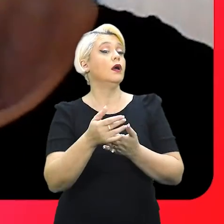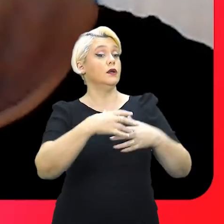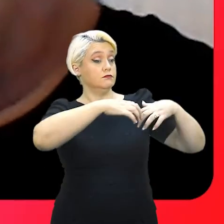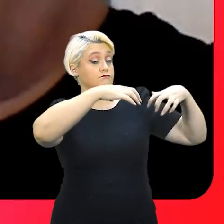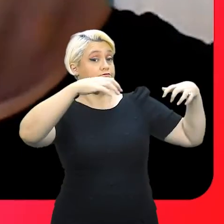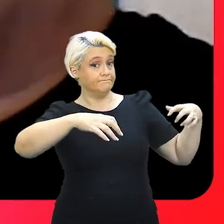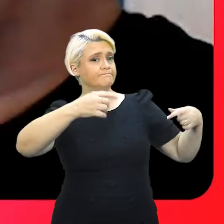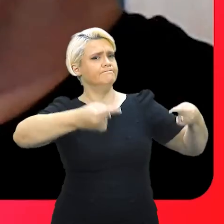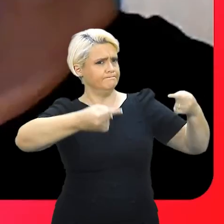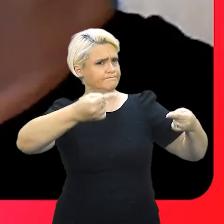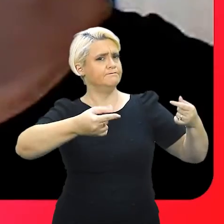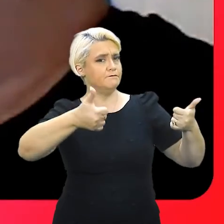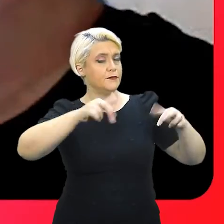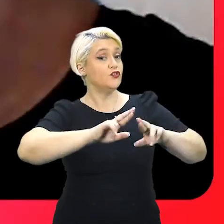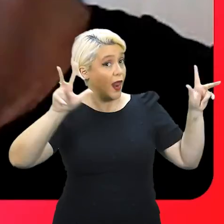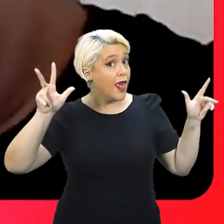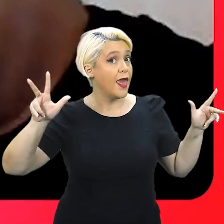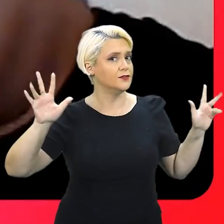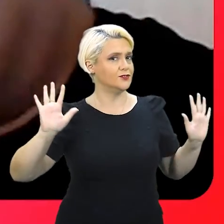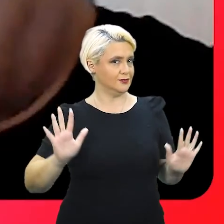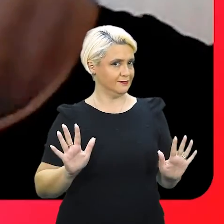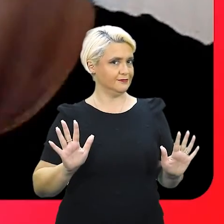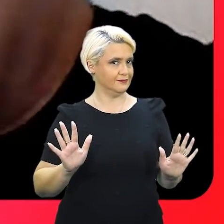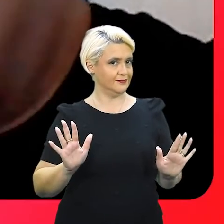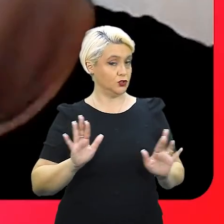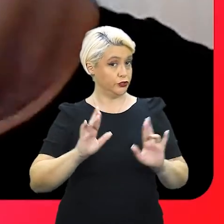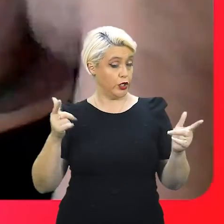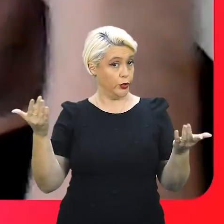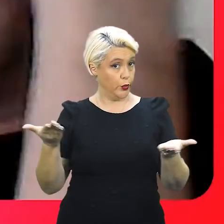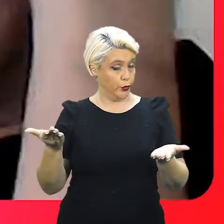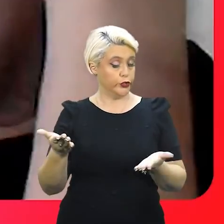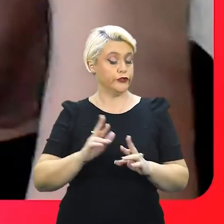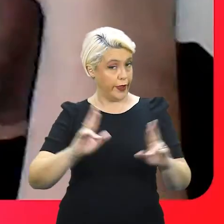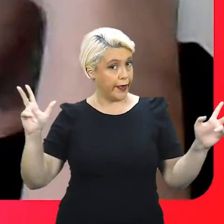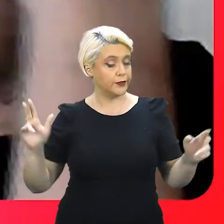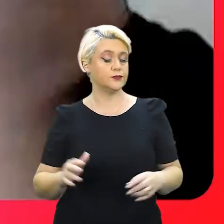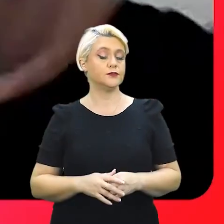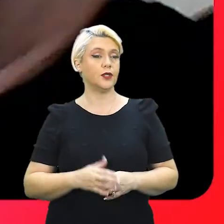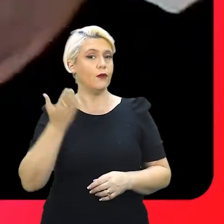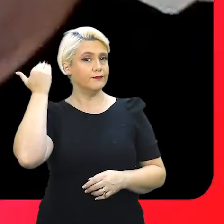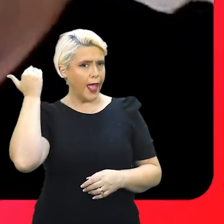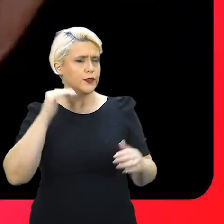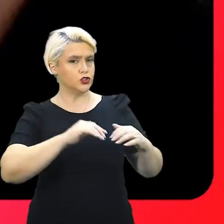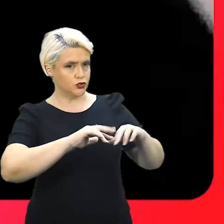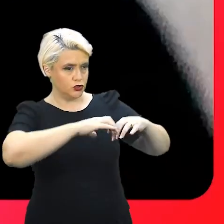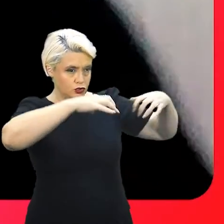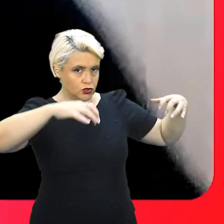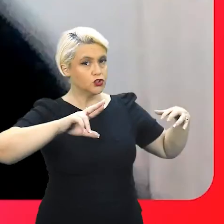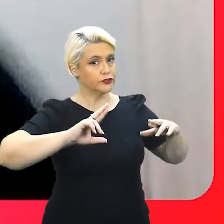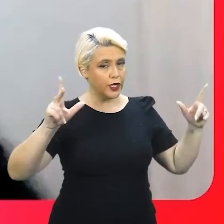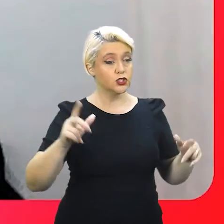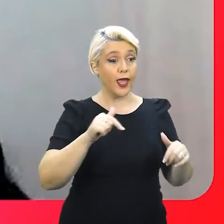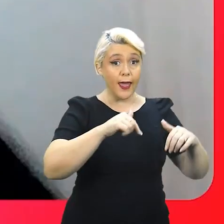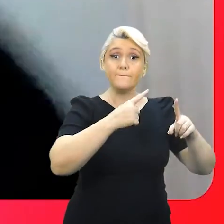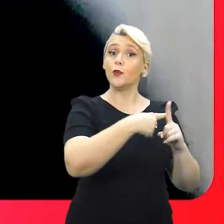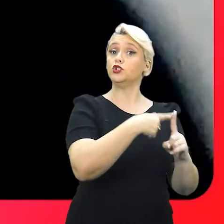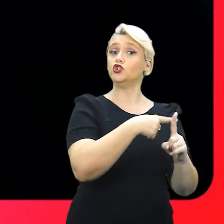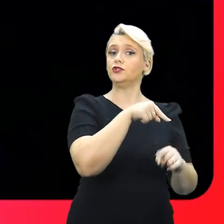indiscutivelmente, era uma polarização diferenciada de hoje. Então, Antônio, era diferente, né? A polarização